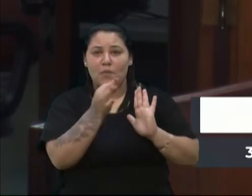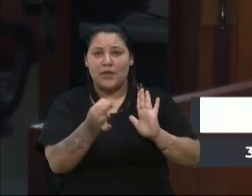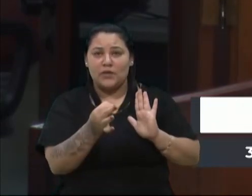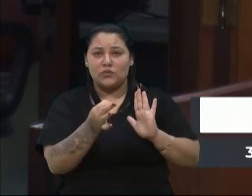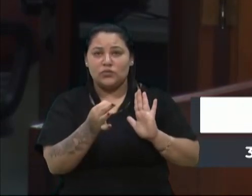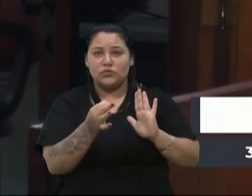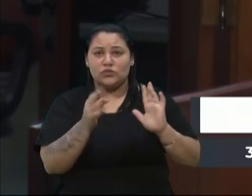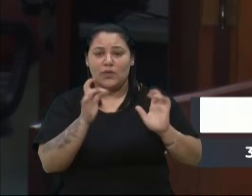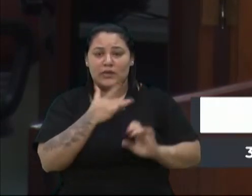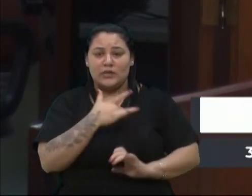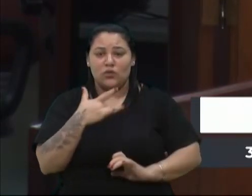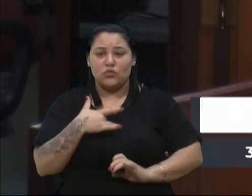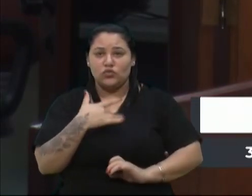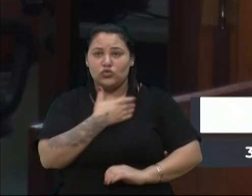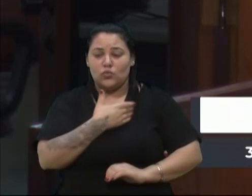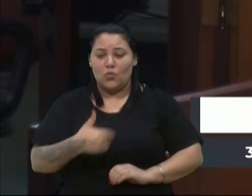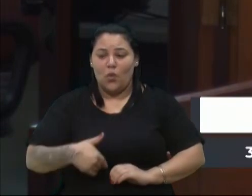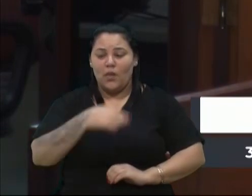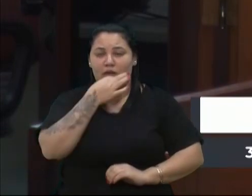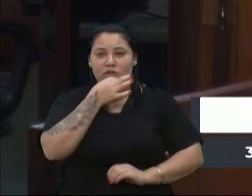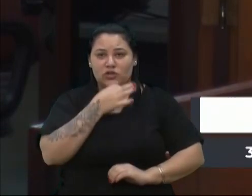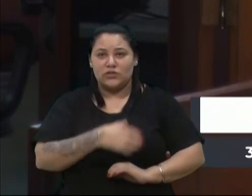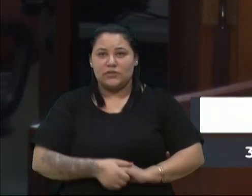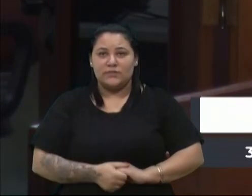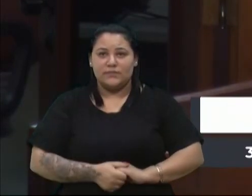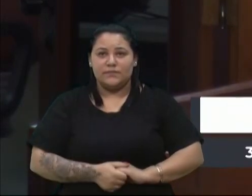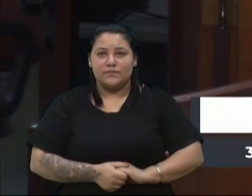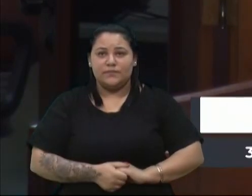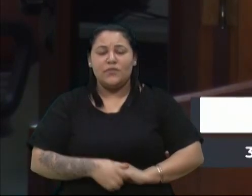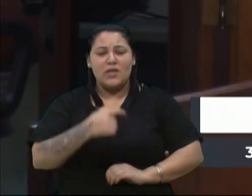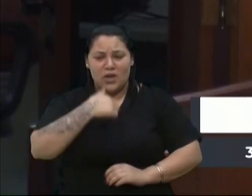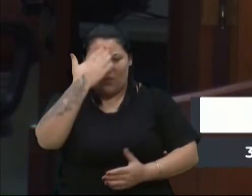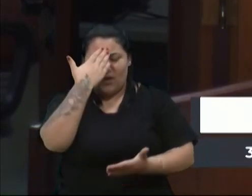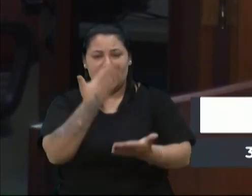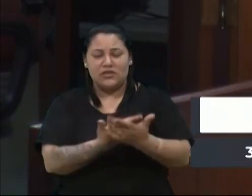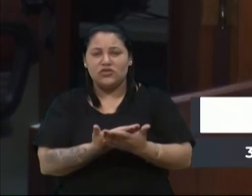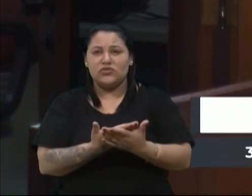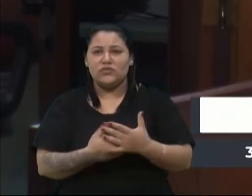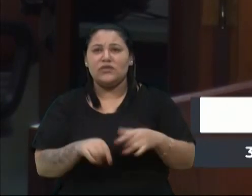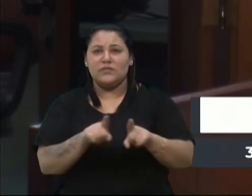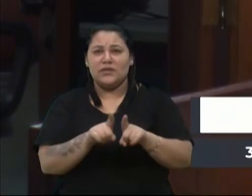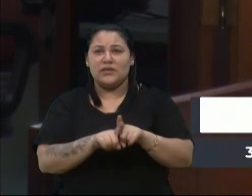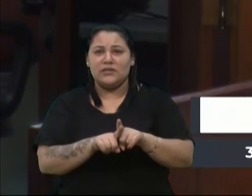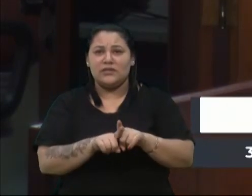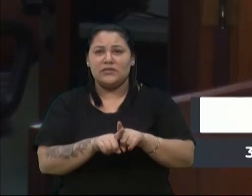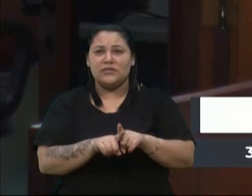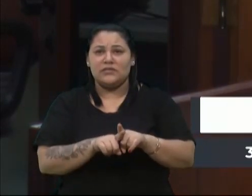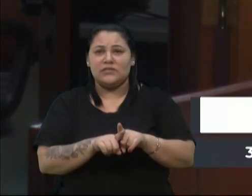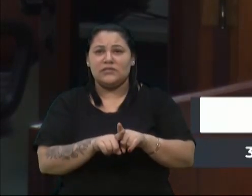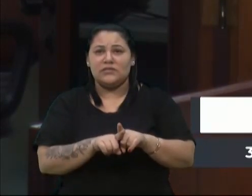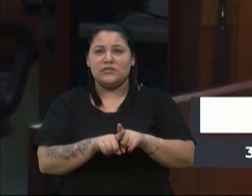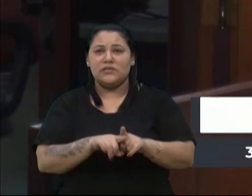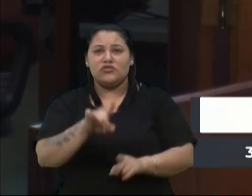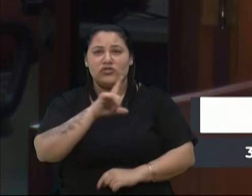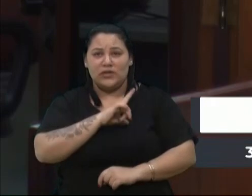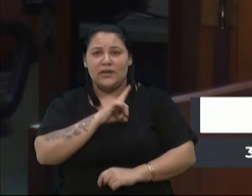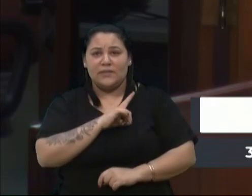saúde pública de Caxias do Sul. E eu acredito que seja exatamente isso que a gente